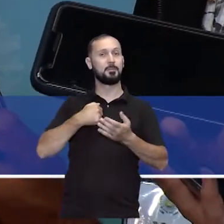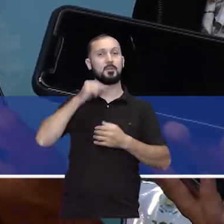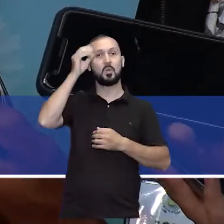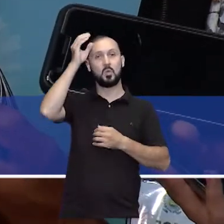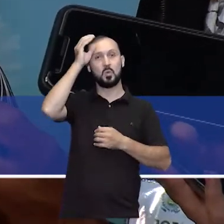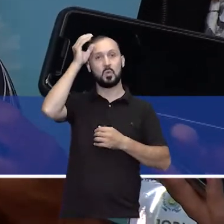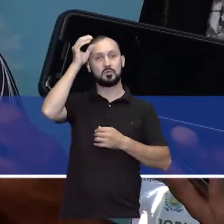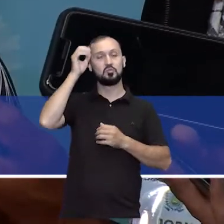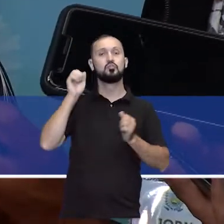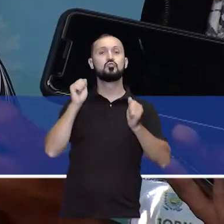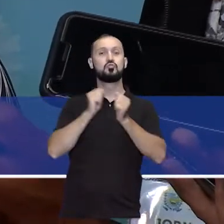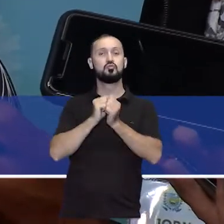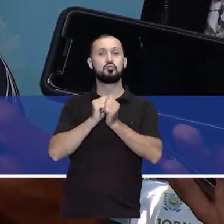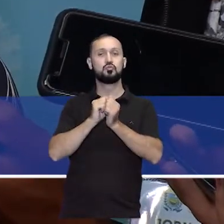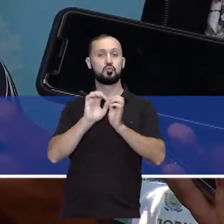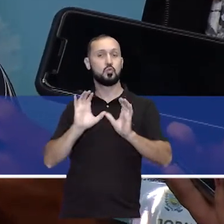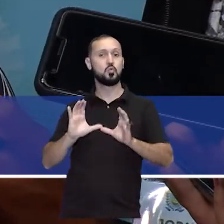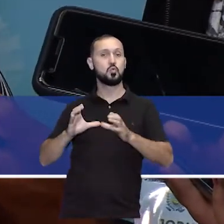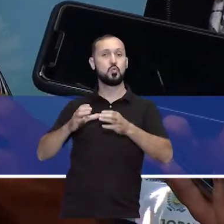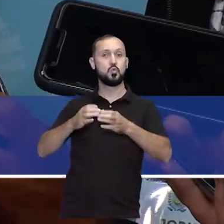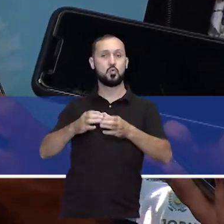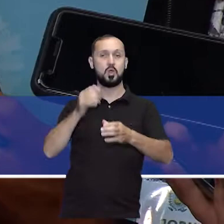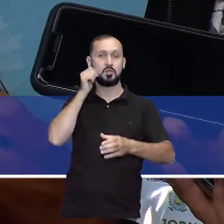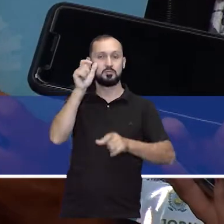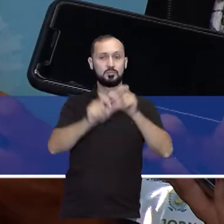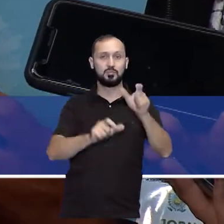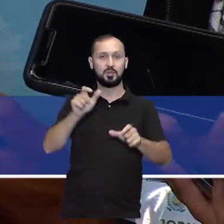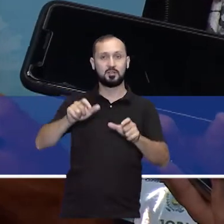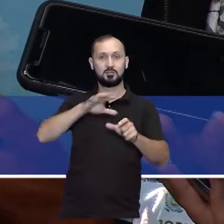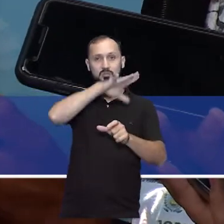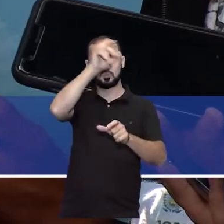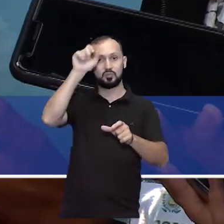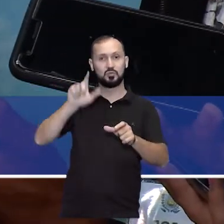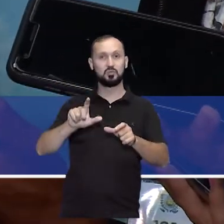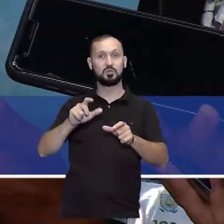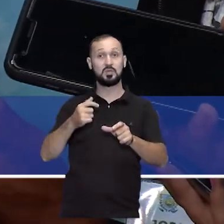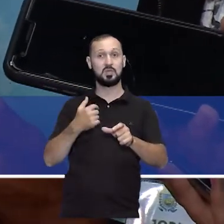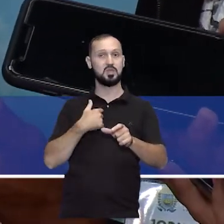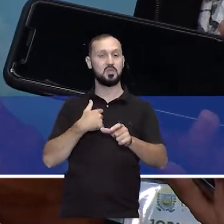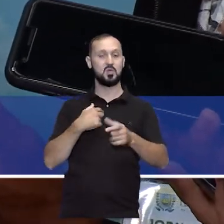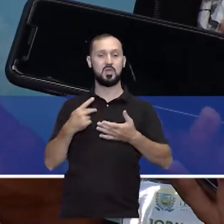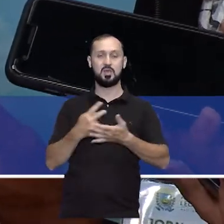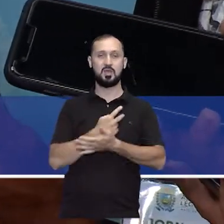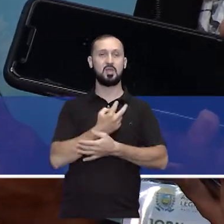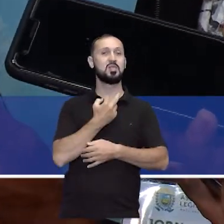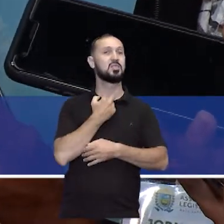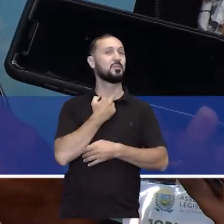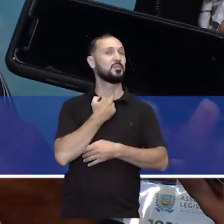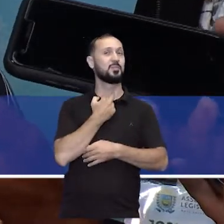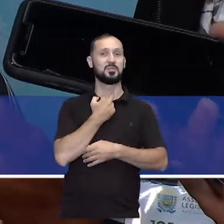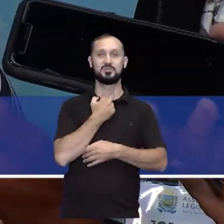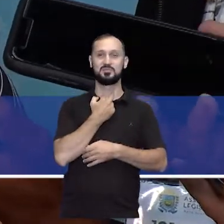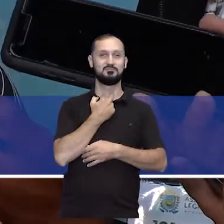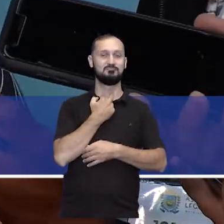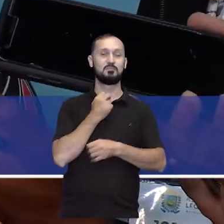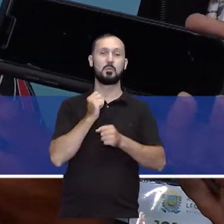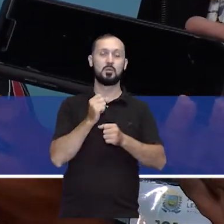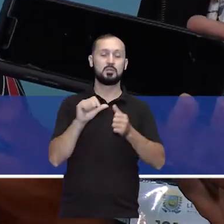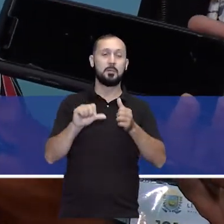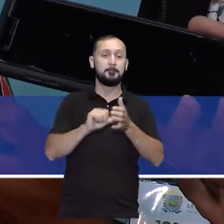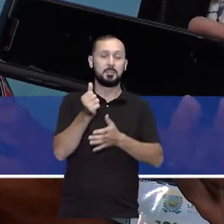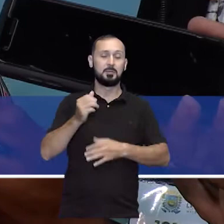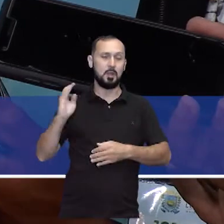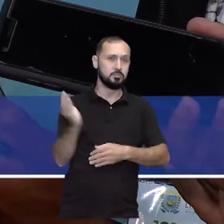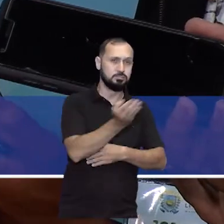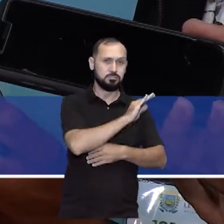e essa minha consciência que tenho com as mulheres de Mato Grosso do Sul, que eu sei da responsabilidade que tenho, de que não posso errar em nome das mulheres, e que eu posso